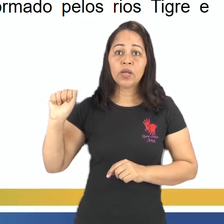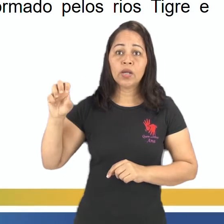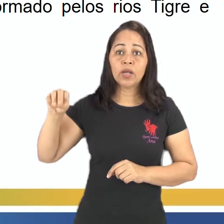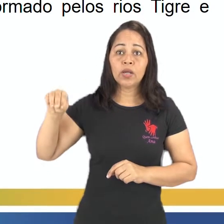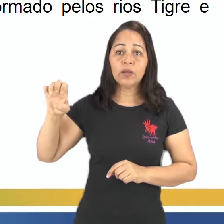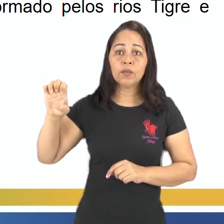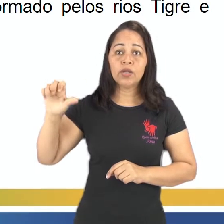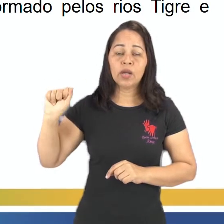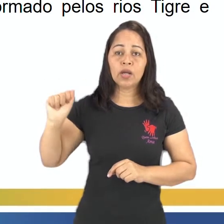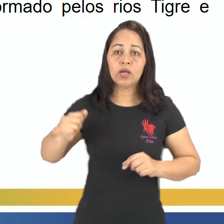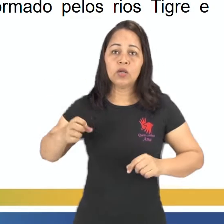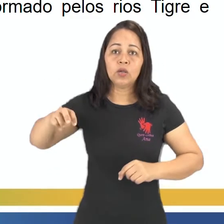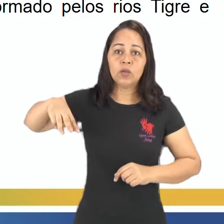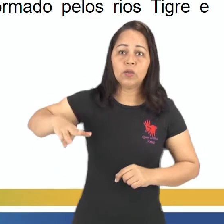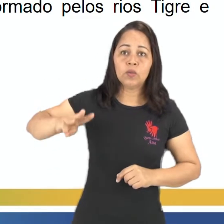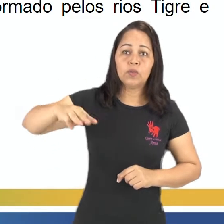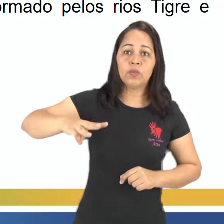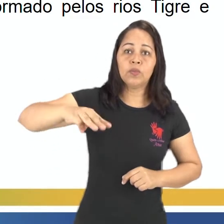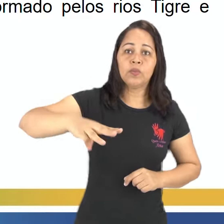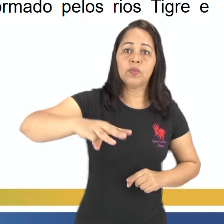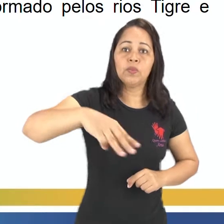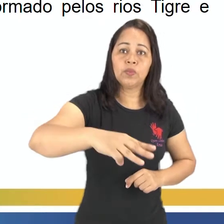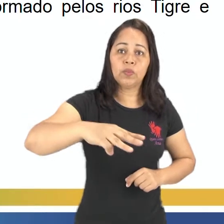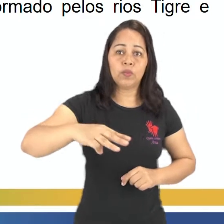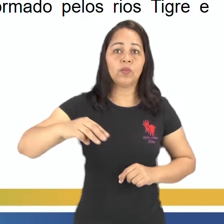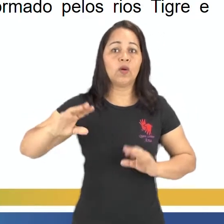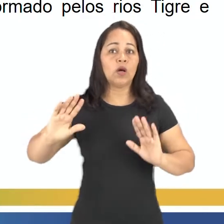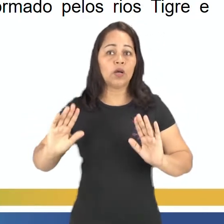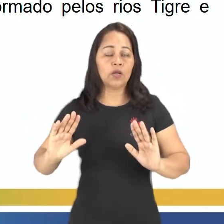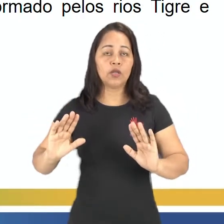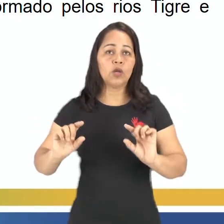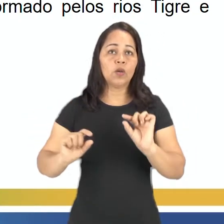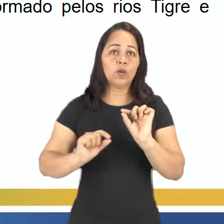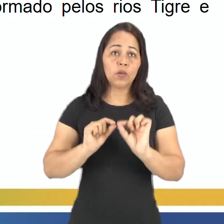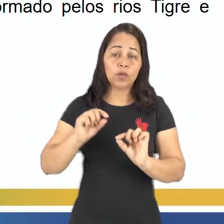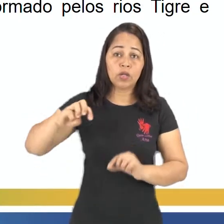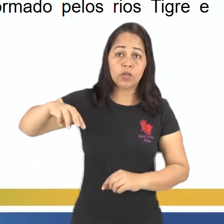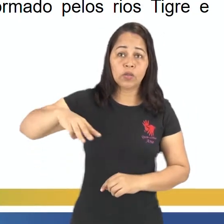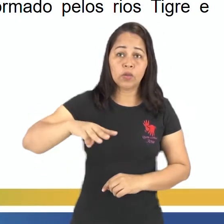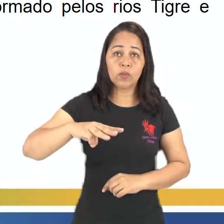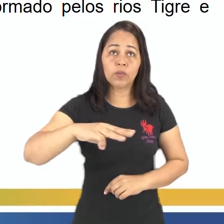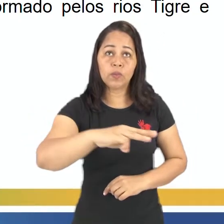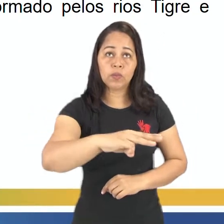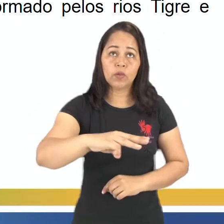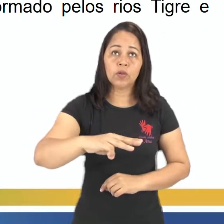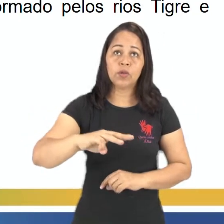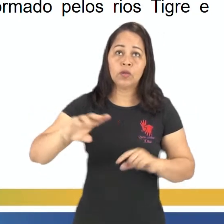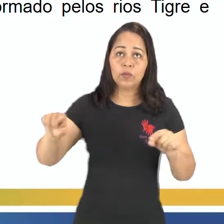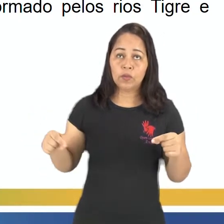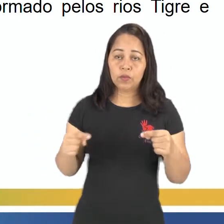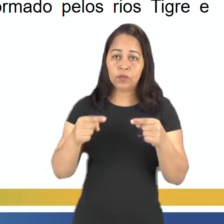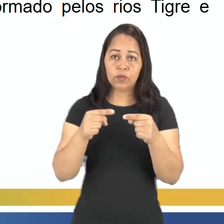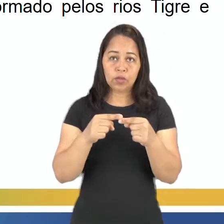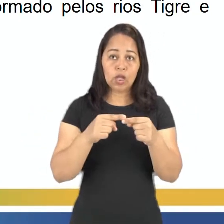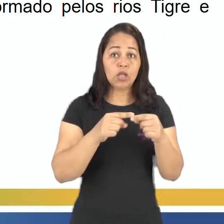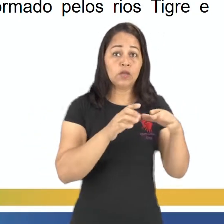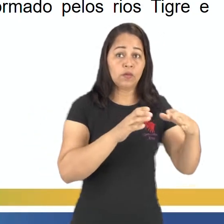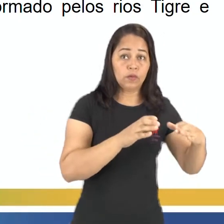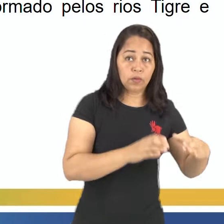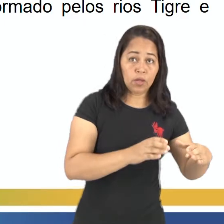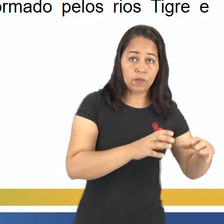no momento em que a humanidade ela deixa de ser nômade e passa a fixar